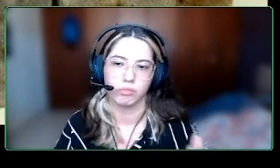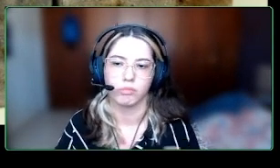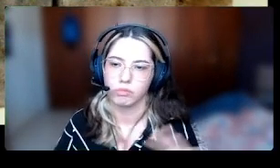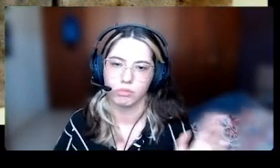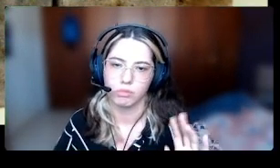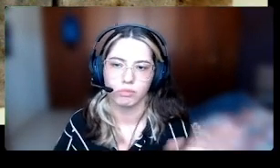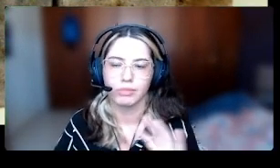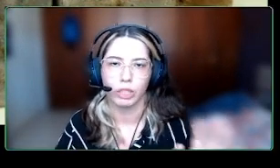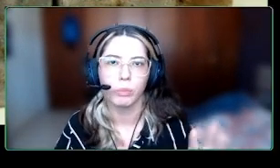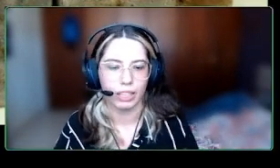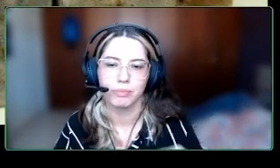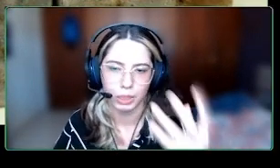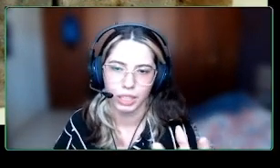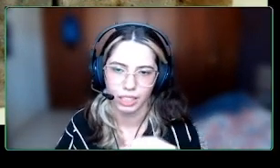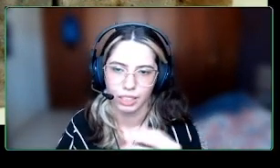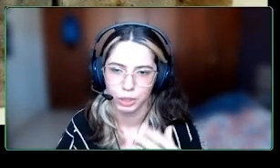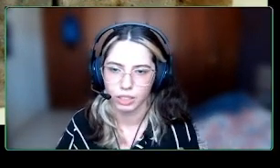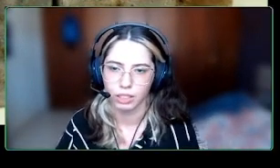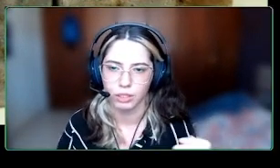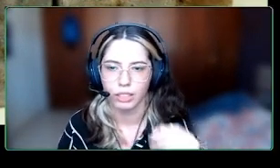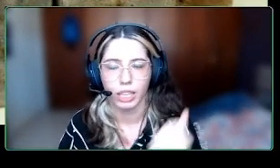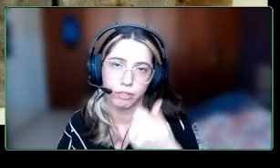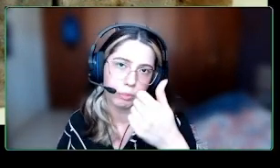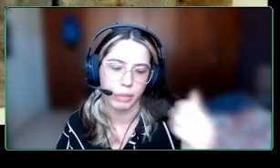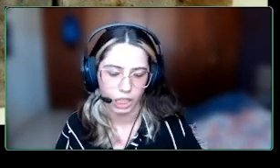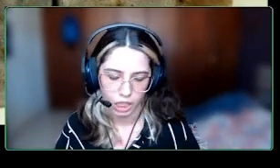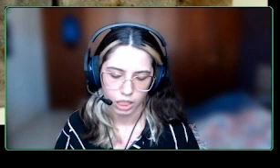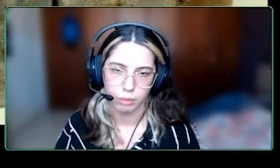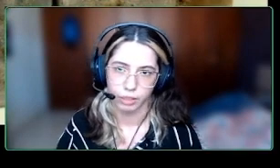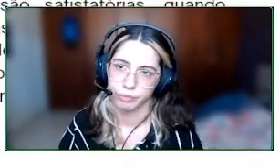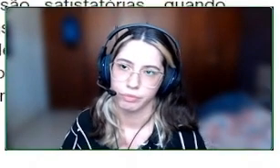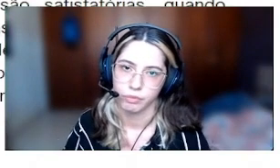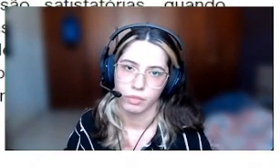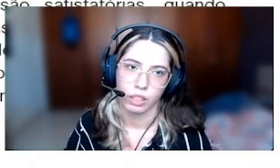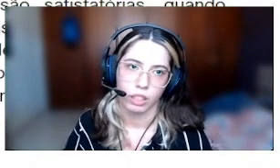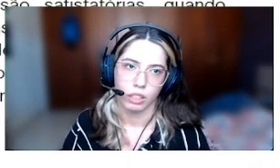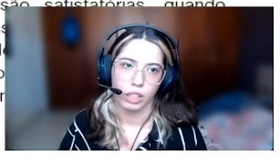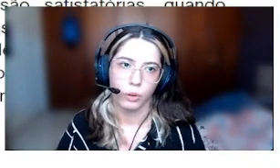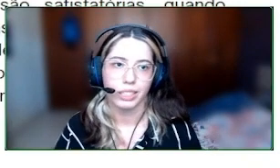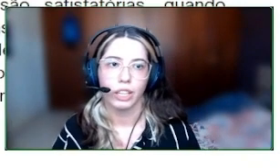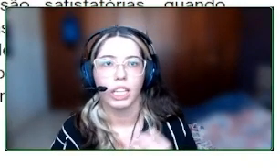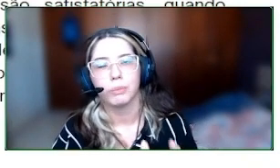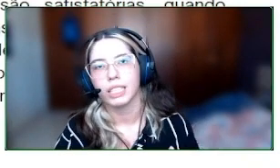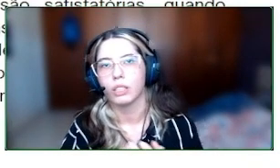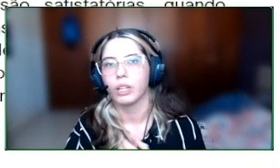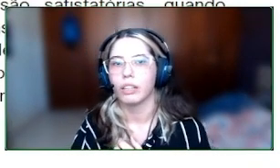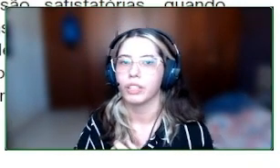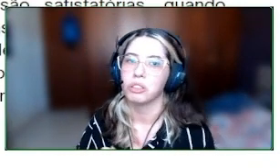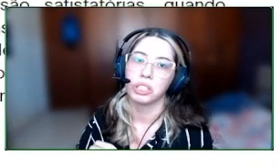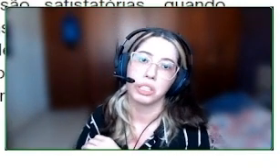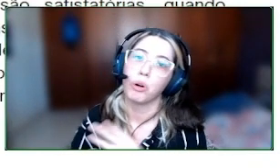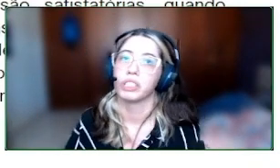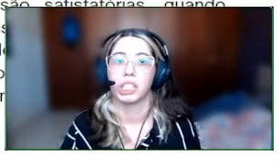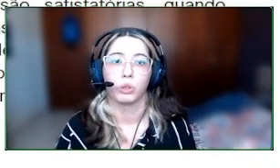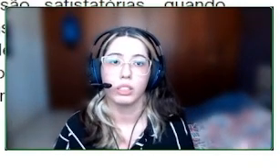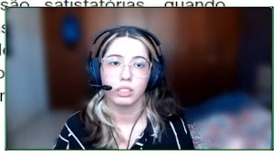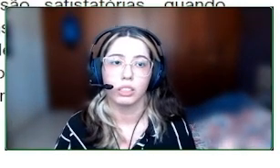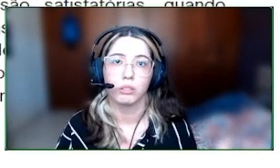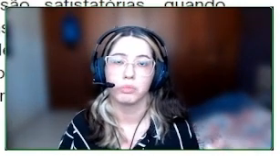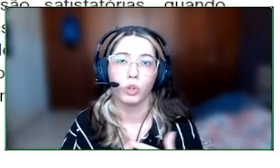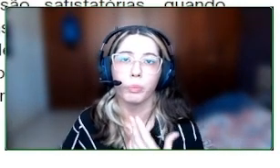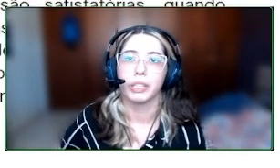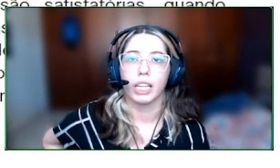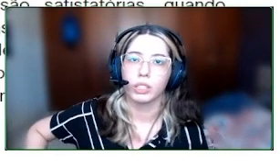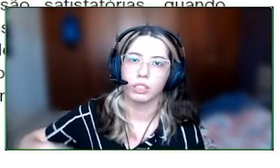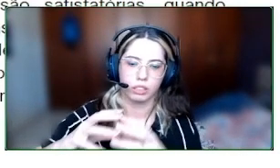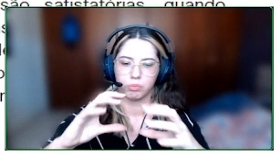Então, tá tudo bem. Mesmo que ela tenha obtido esses resultados, ela foi muito bem também. O ensaio de delaminação, ele definiu que não houve alterações, então